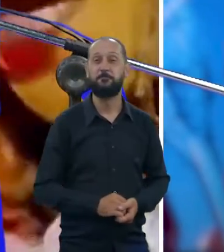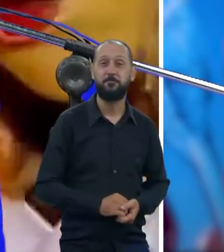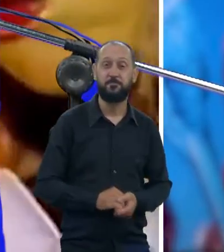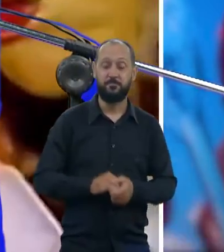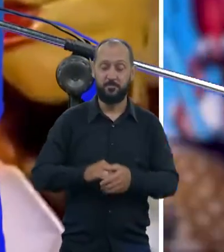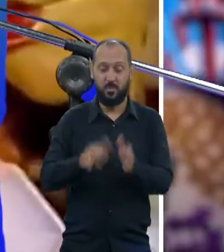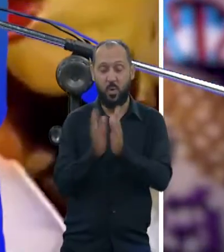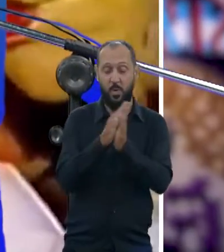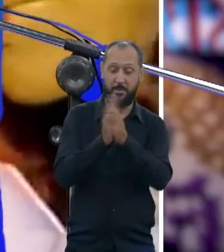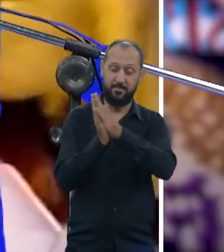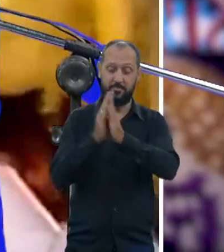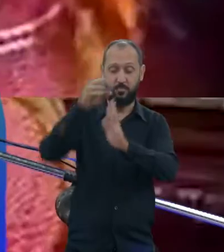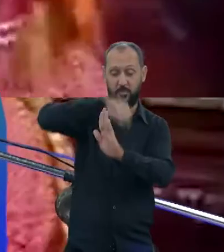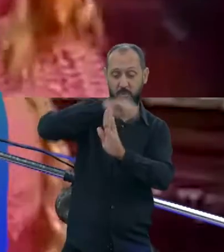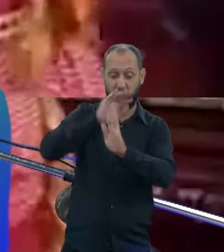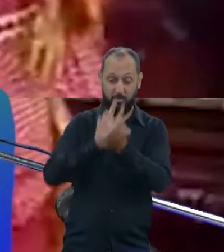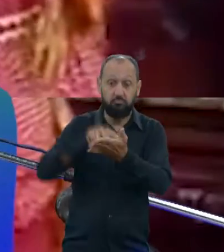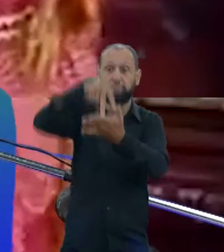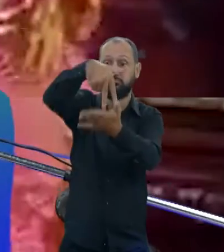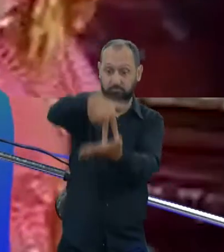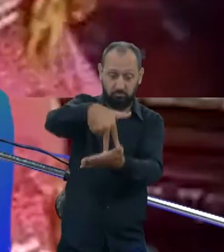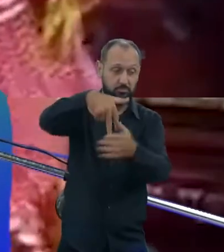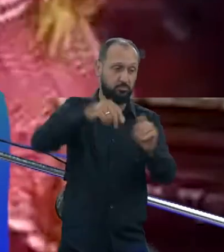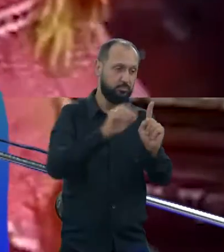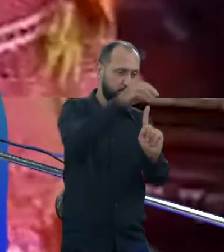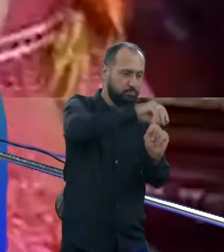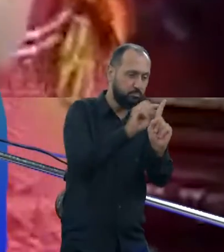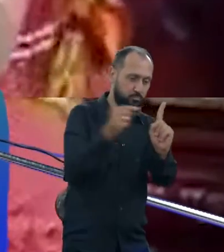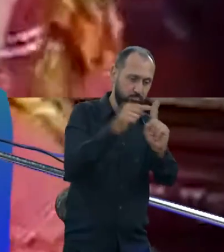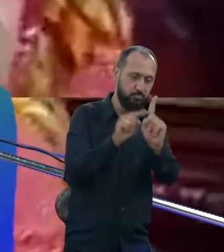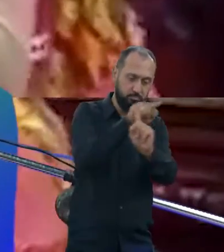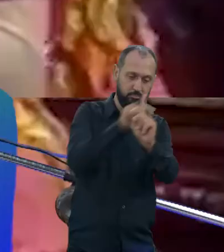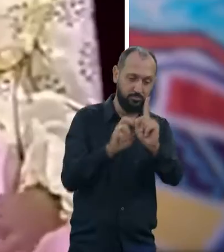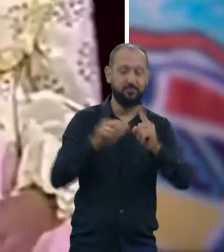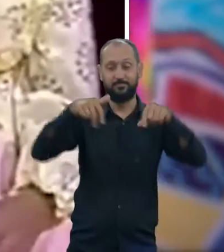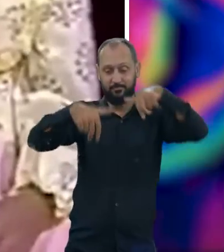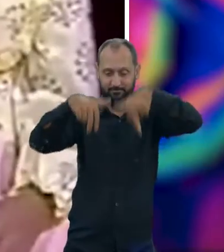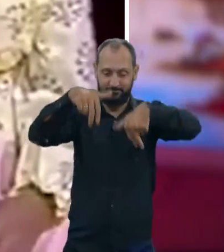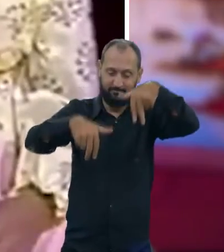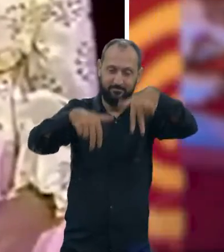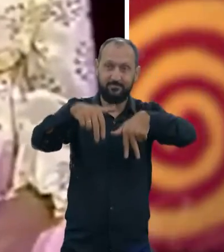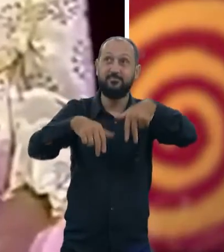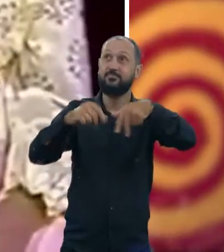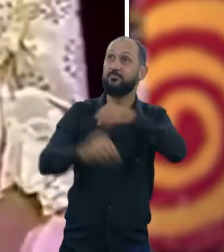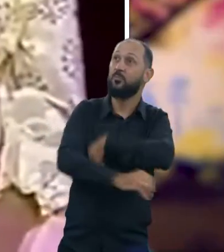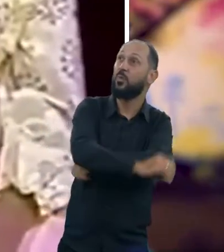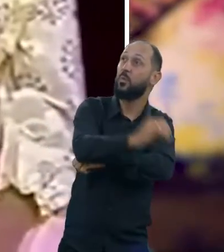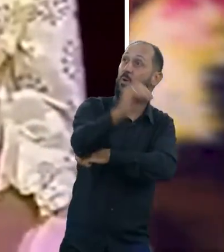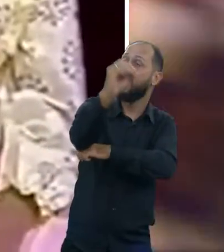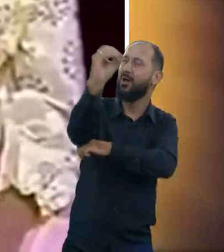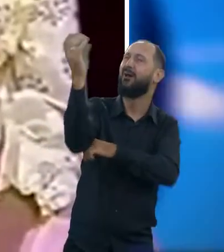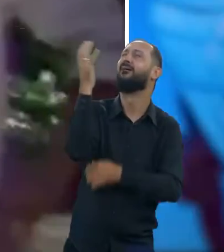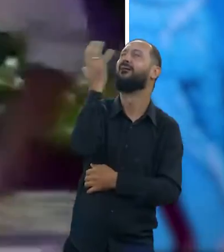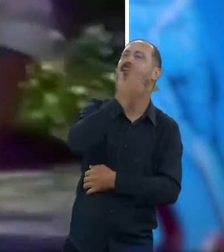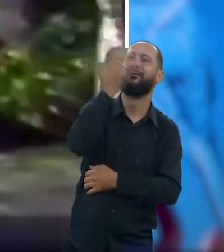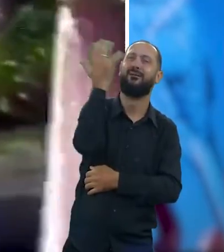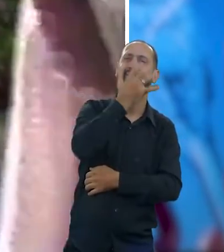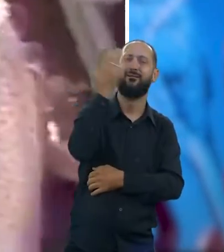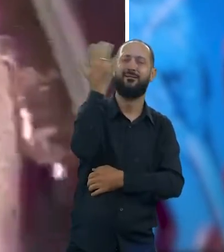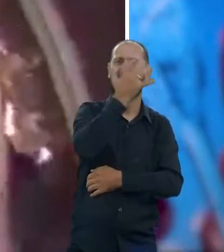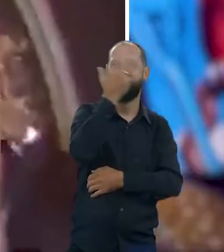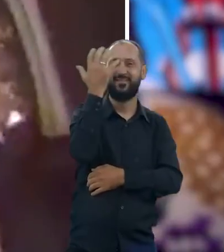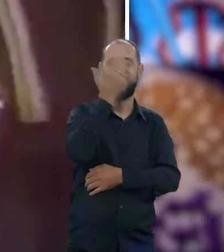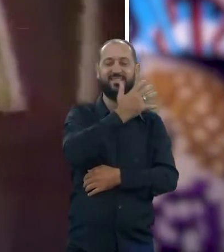Boneca de pano é gente, sabugo de milho é gente, o sol nascente é tão belo.